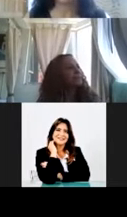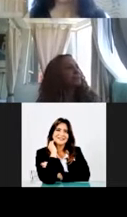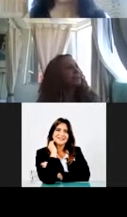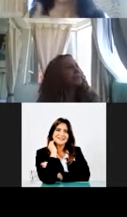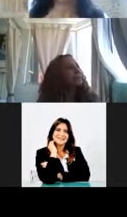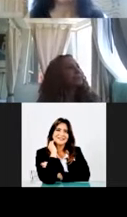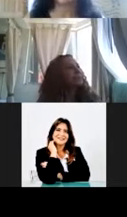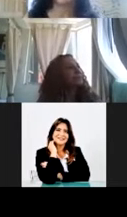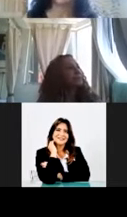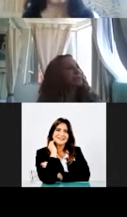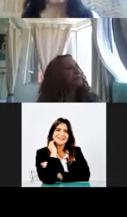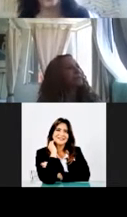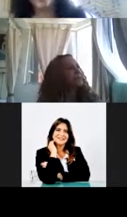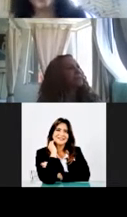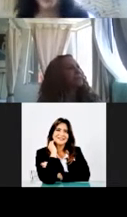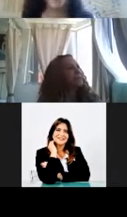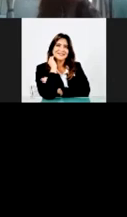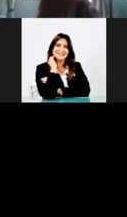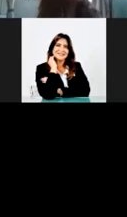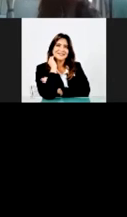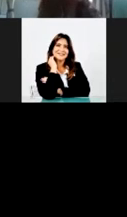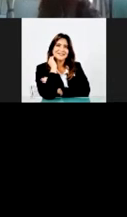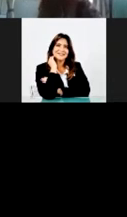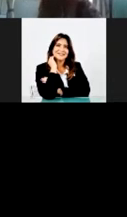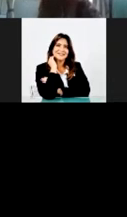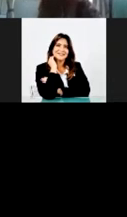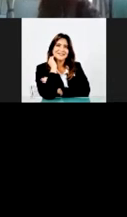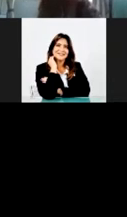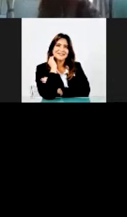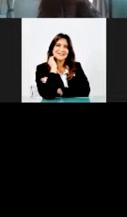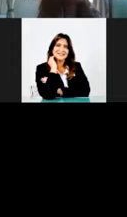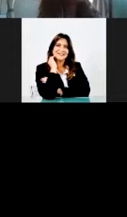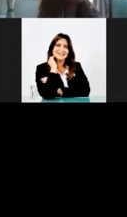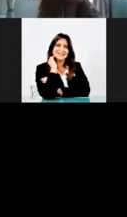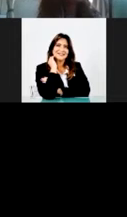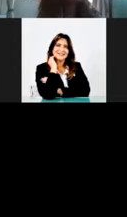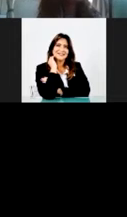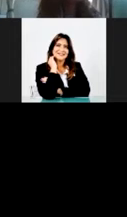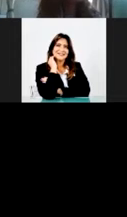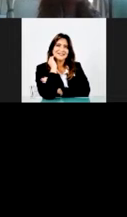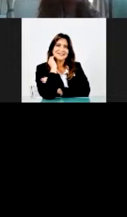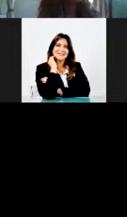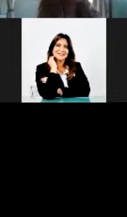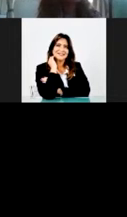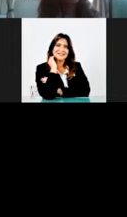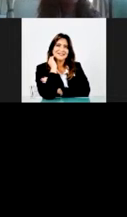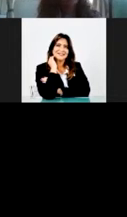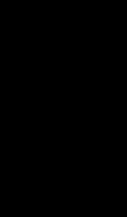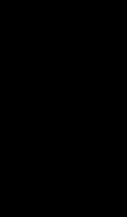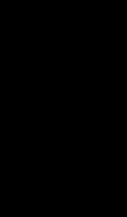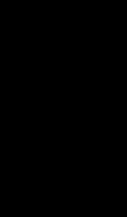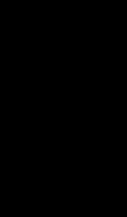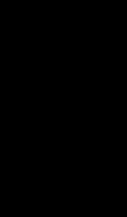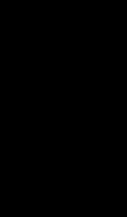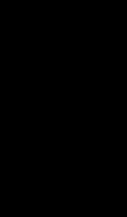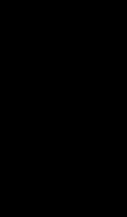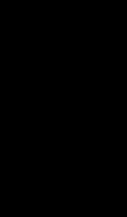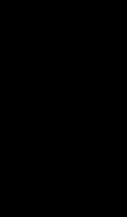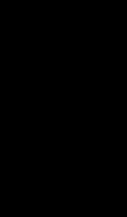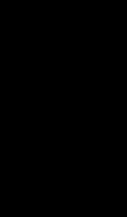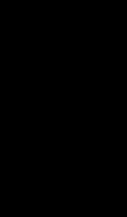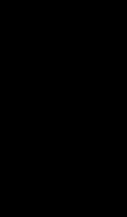que estava no momento de rebeldia, que era da idade. Mas essa fala, em um momento de rebeldia, para uma influenciadora digital com milhares